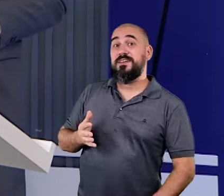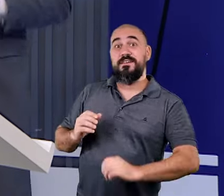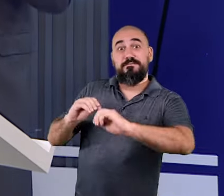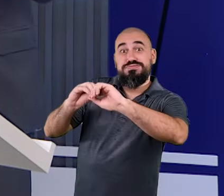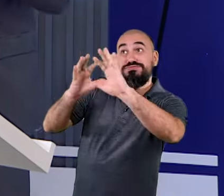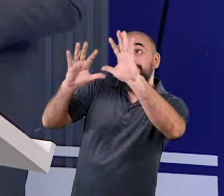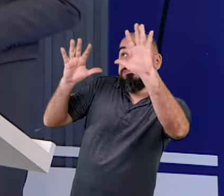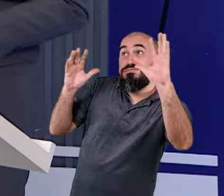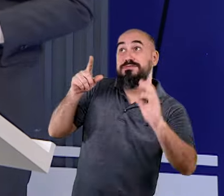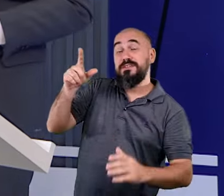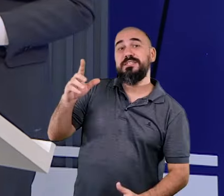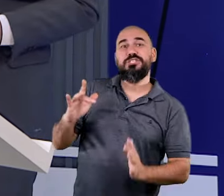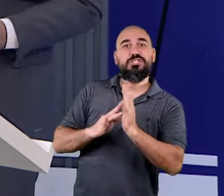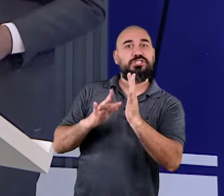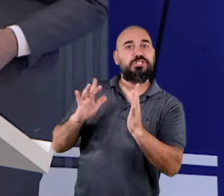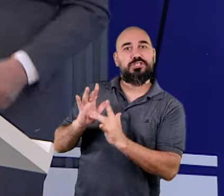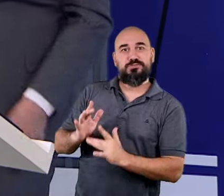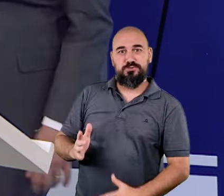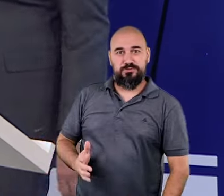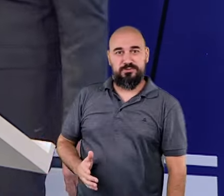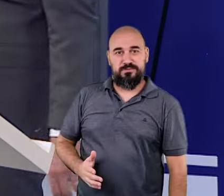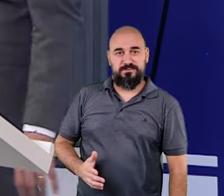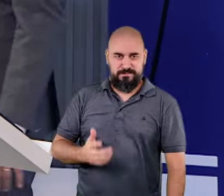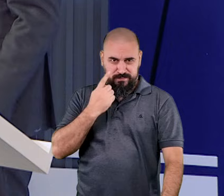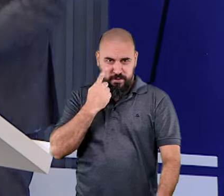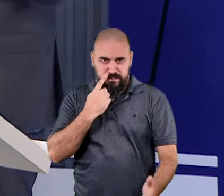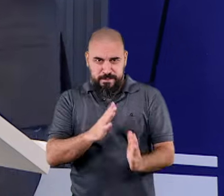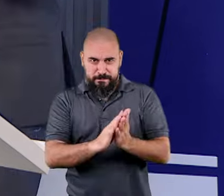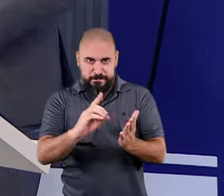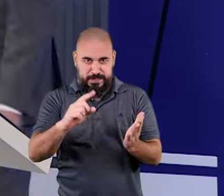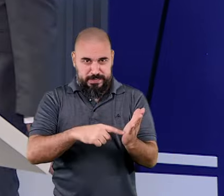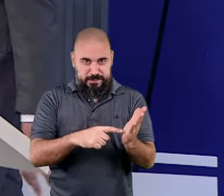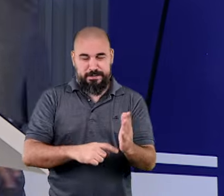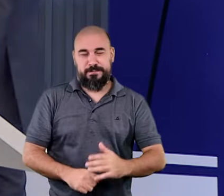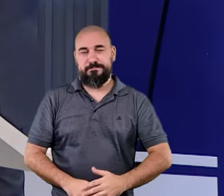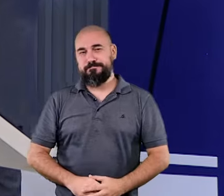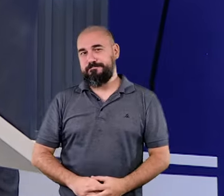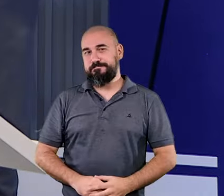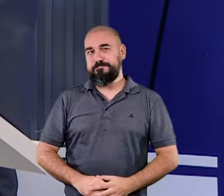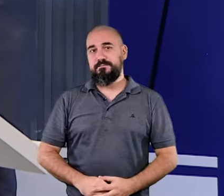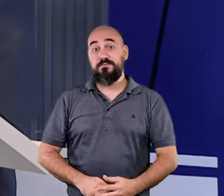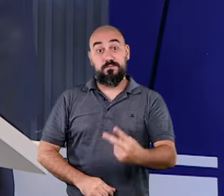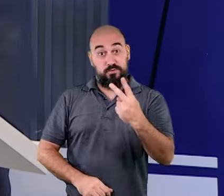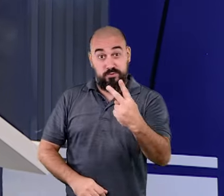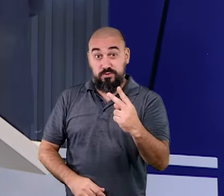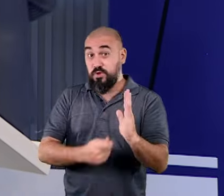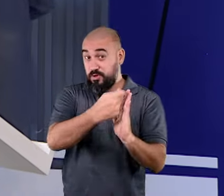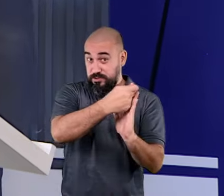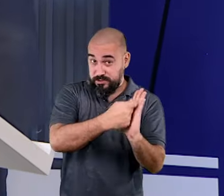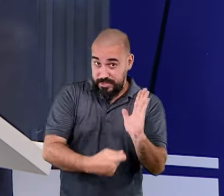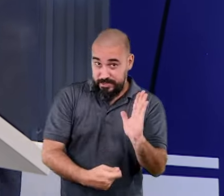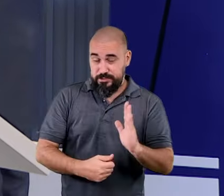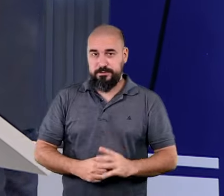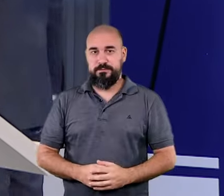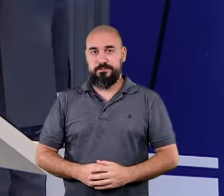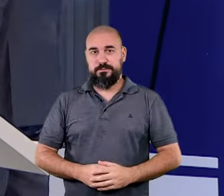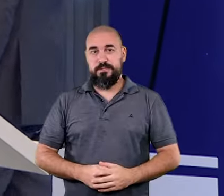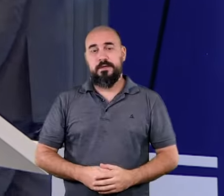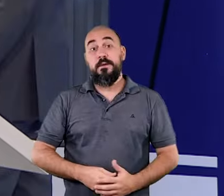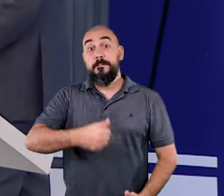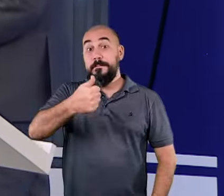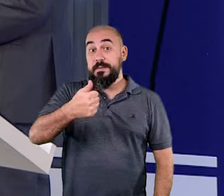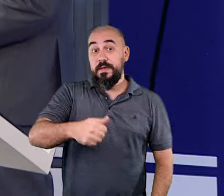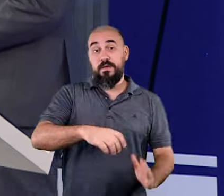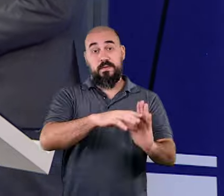aparecimento de Cristo Jesus. Olha o que a Bíblia diz. Vamos a dois textos para começar a entender esse assunto. O primeiro está